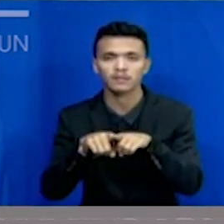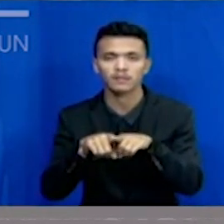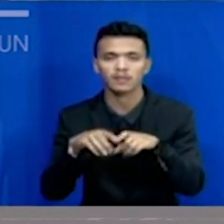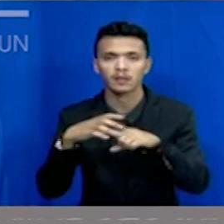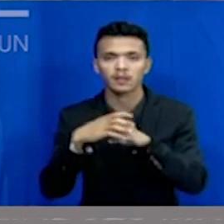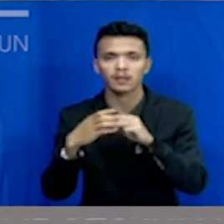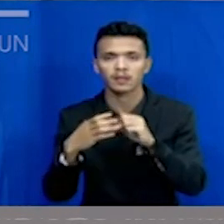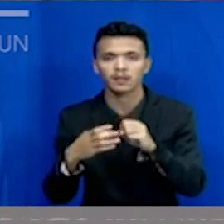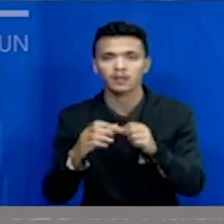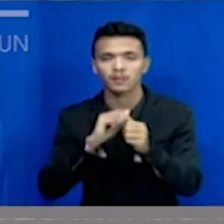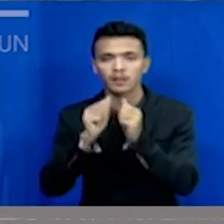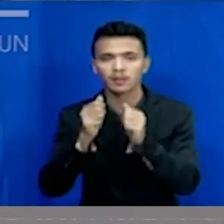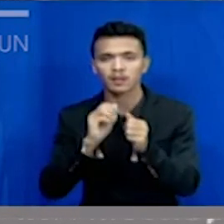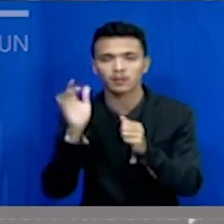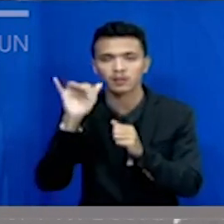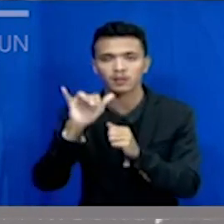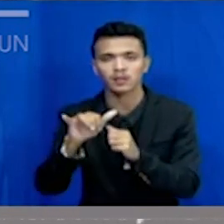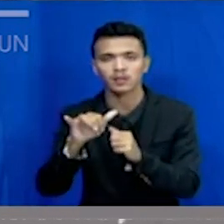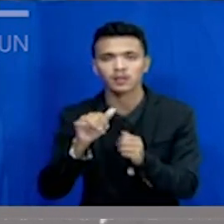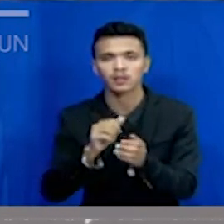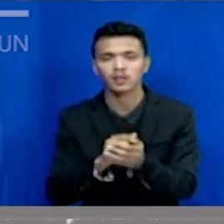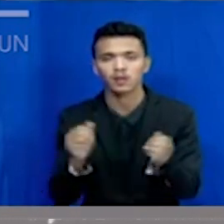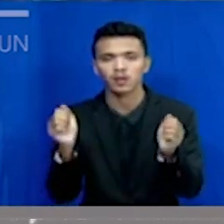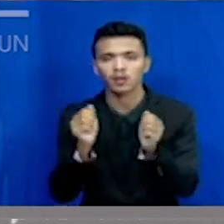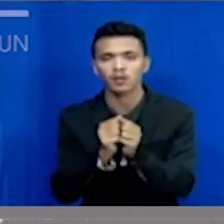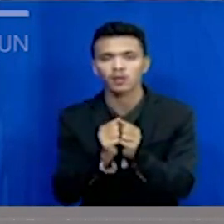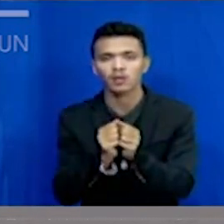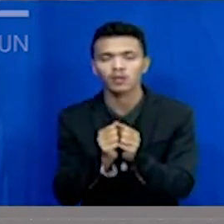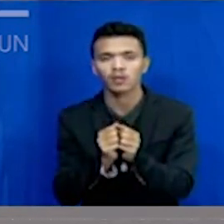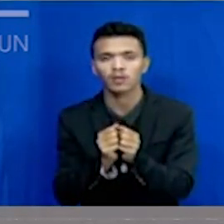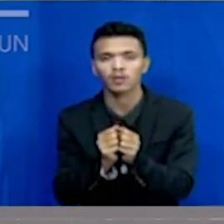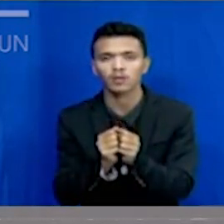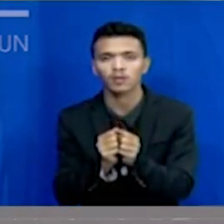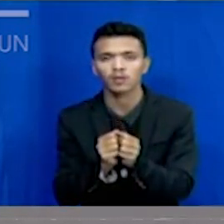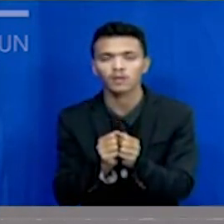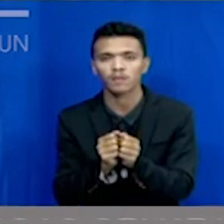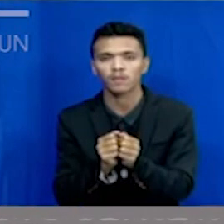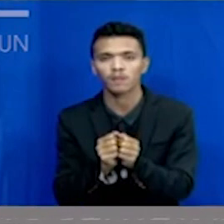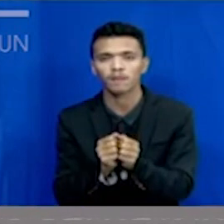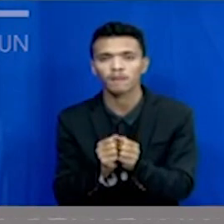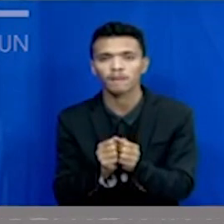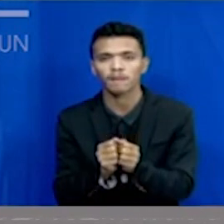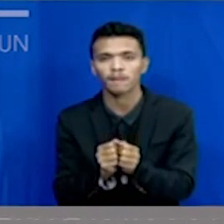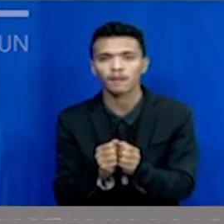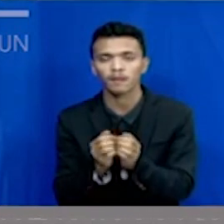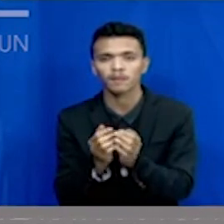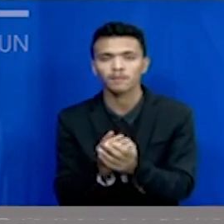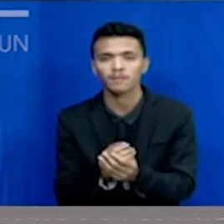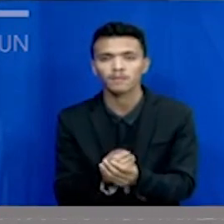rai pescador tempu ulo tot la ho ro oni dene maknia bele lao.